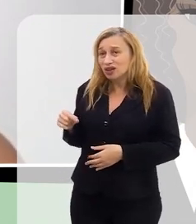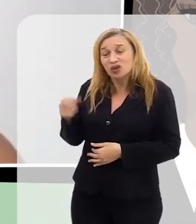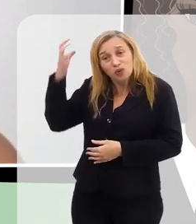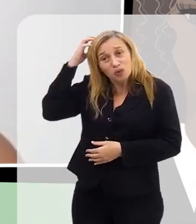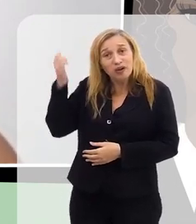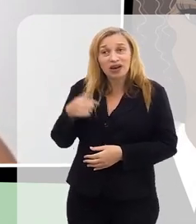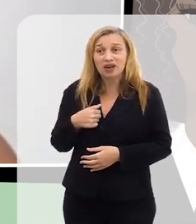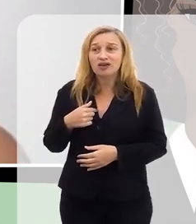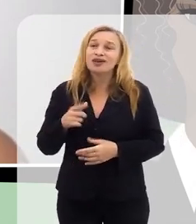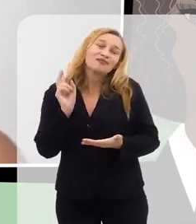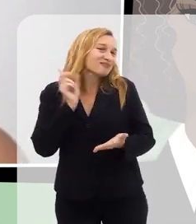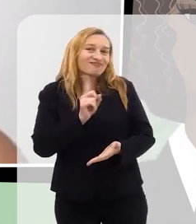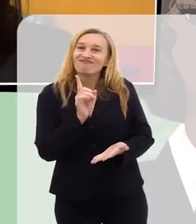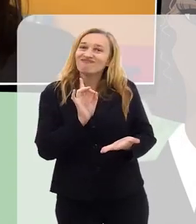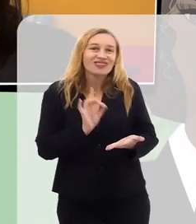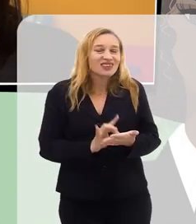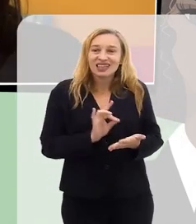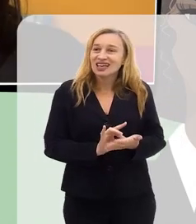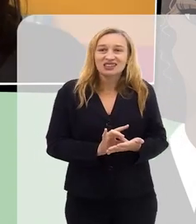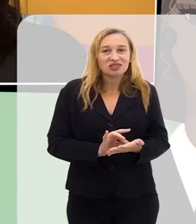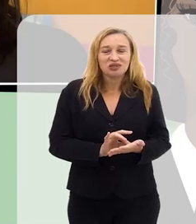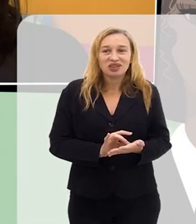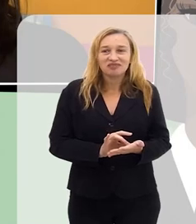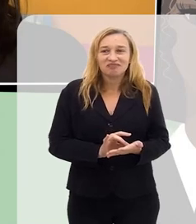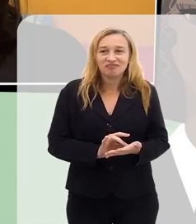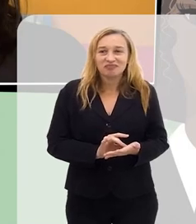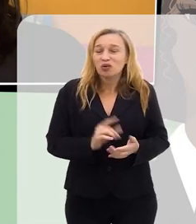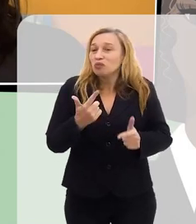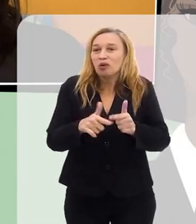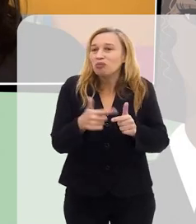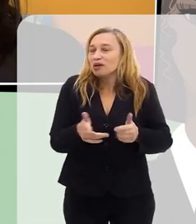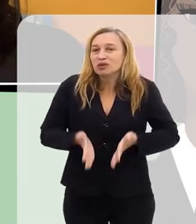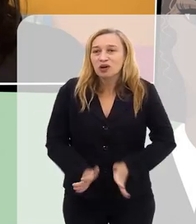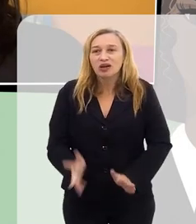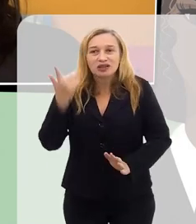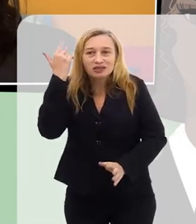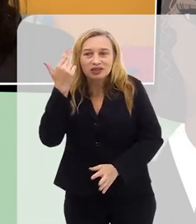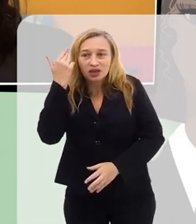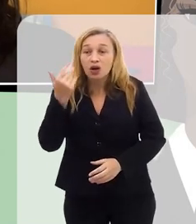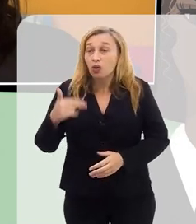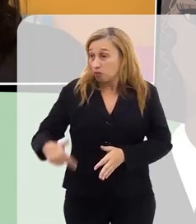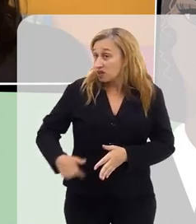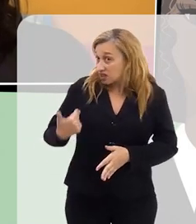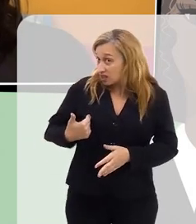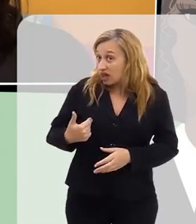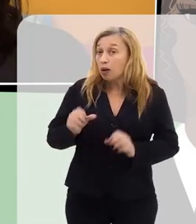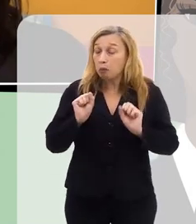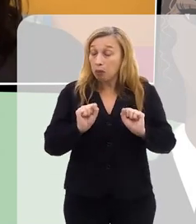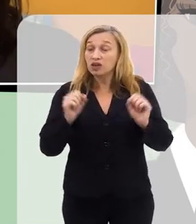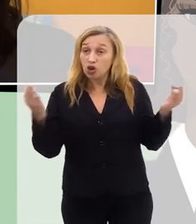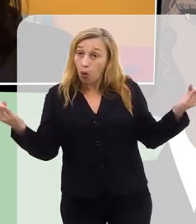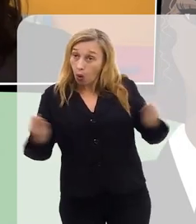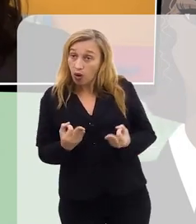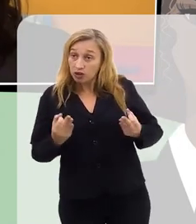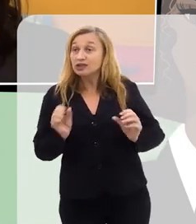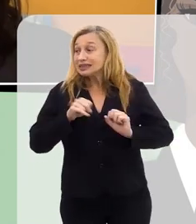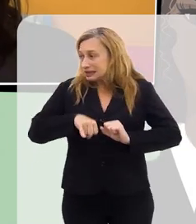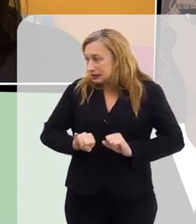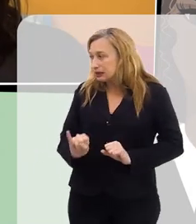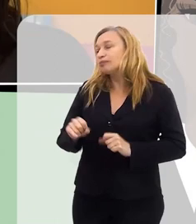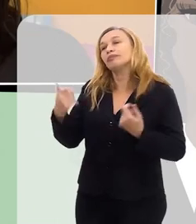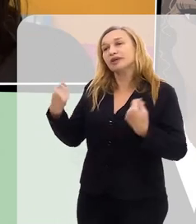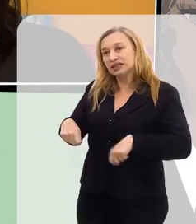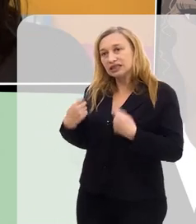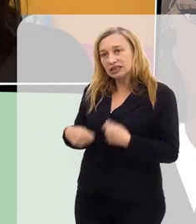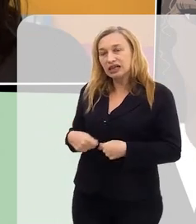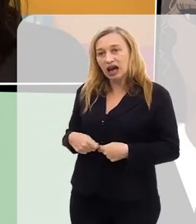meu bebê. Quando na verdade não é a via de nascimento. Uma cesárea pode ser ótimo se aquela mulher precisar